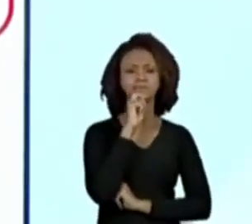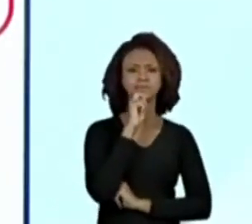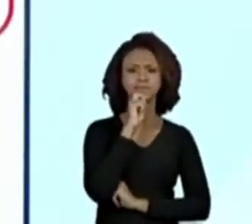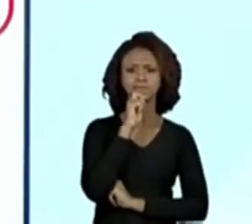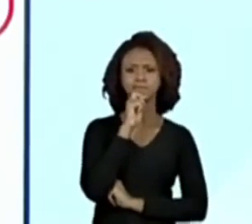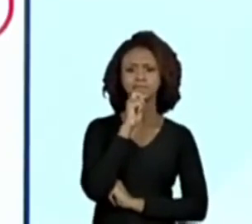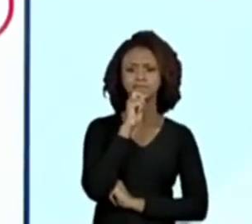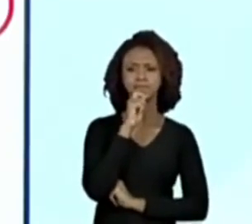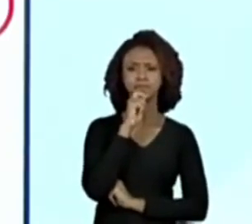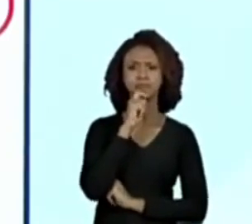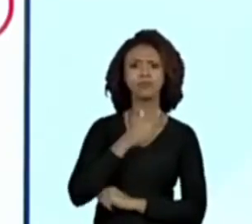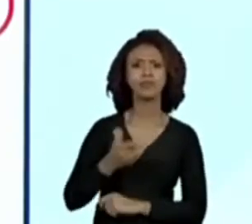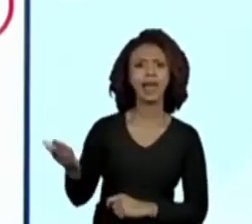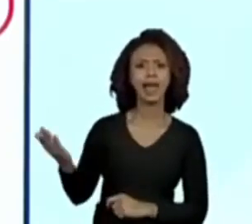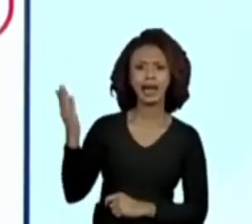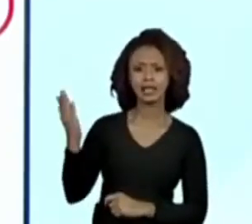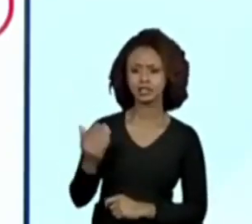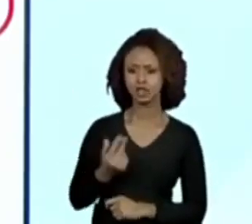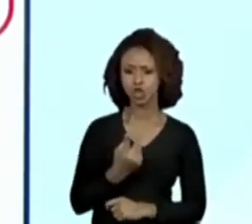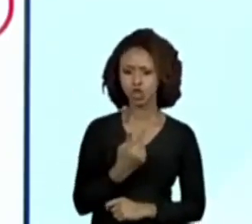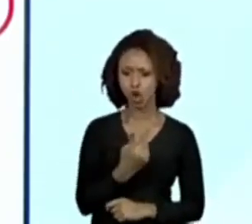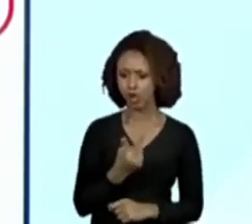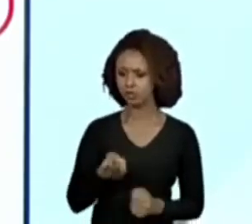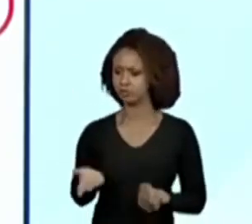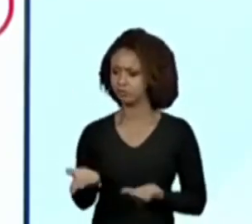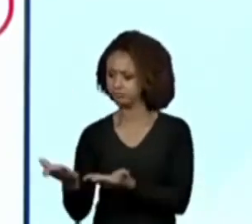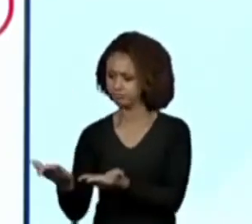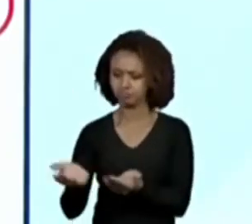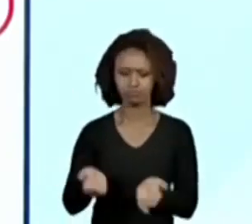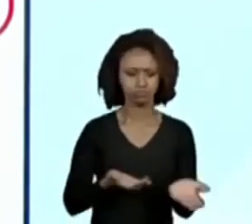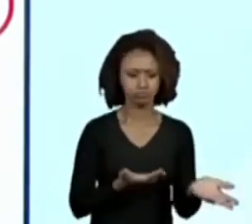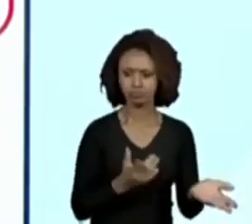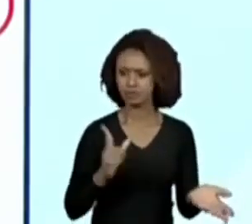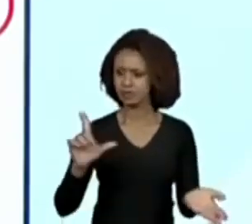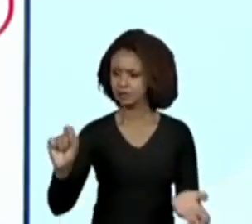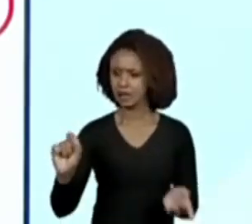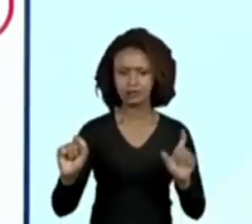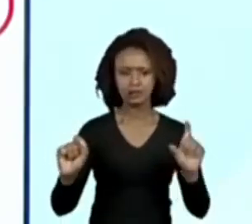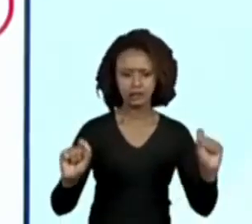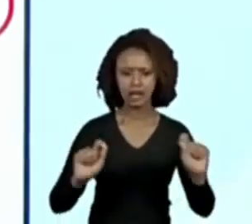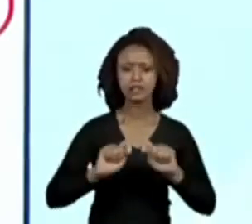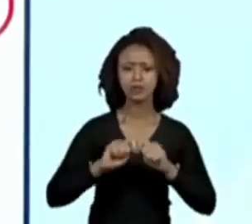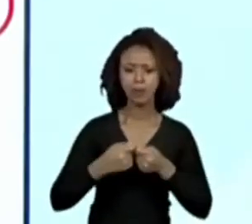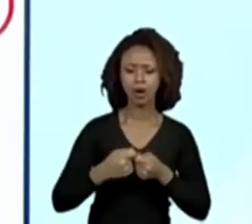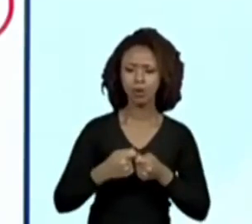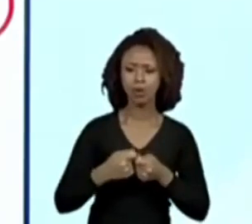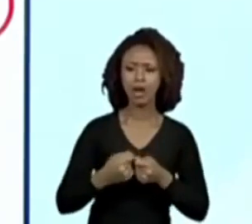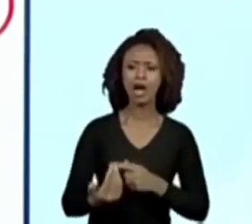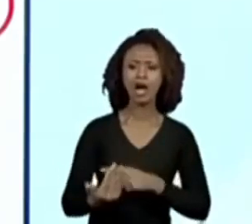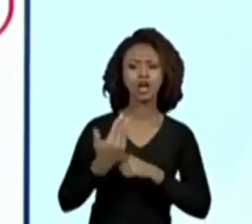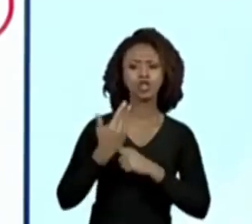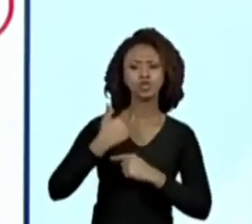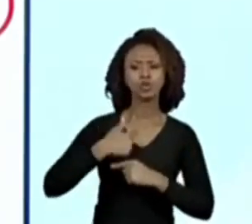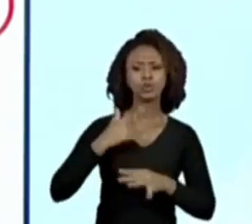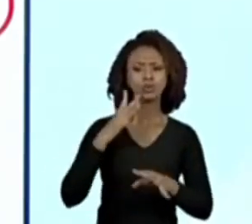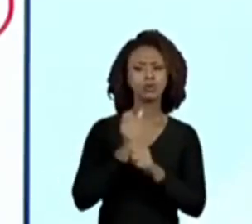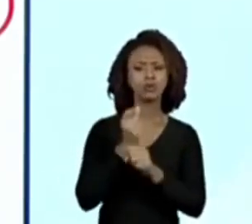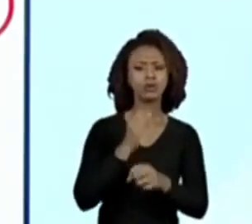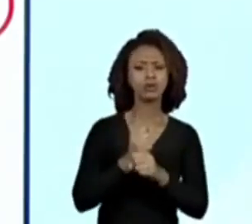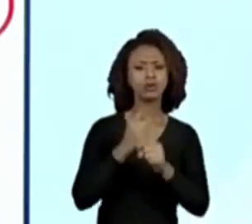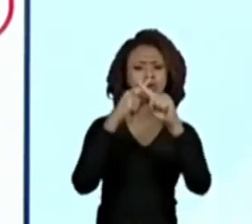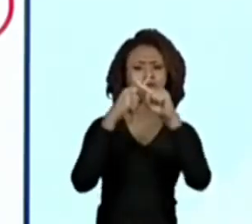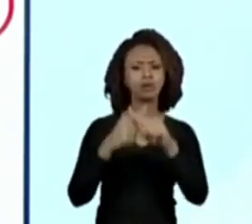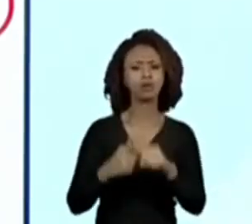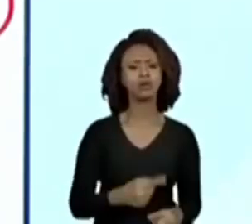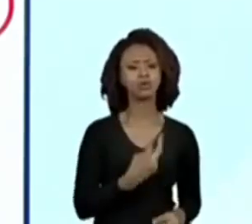situação de 2 assadeiras com 10 pães me ajuda como a multiplicação de 2